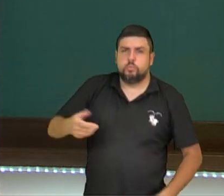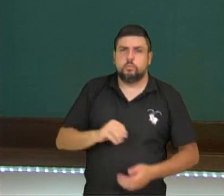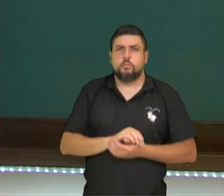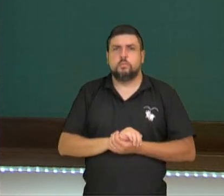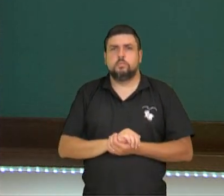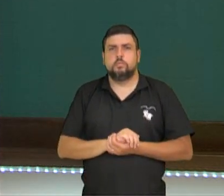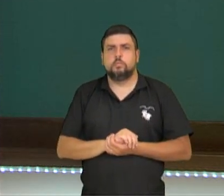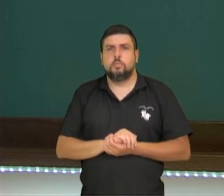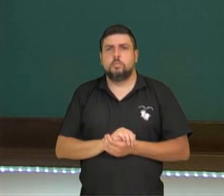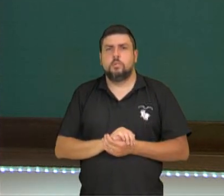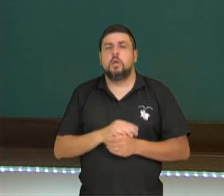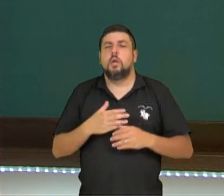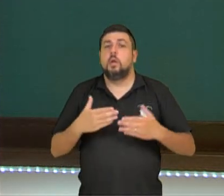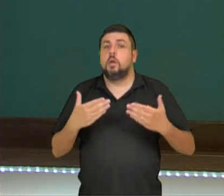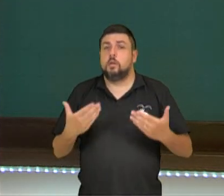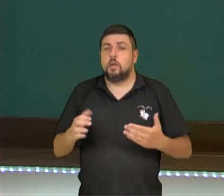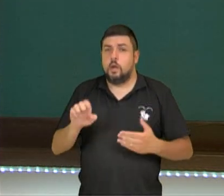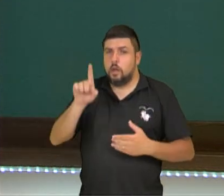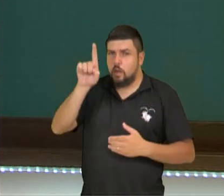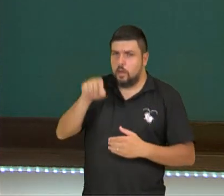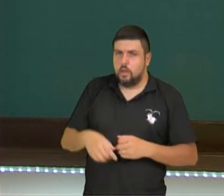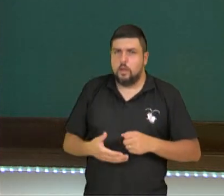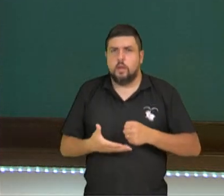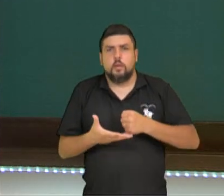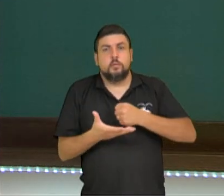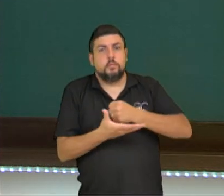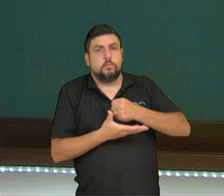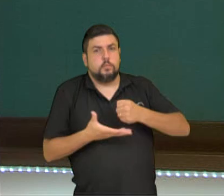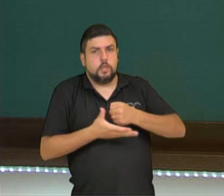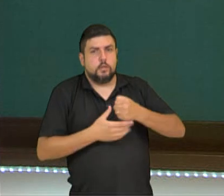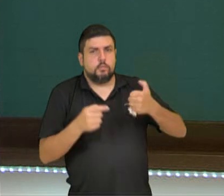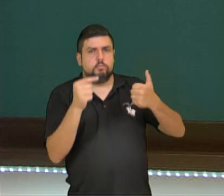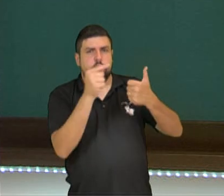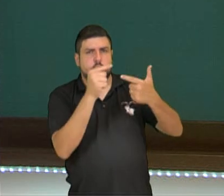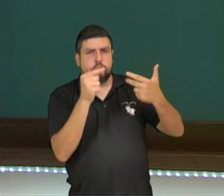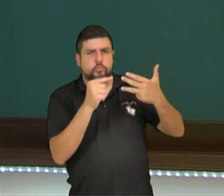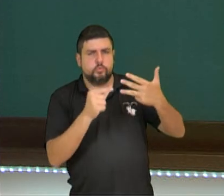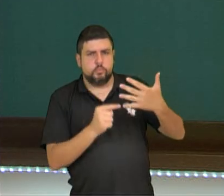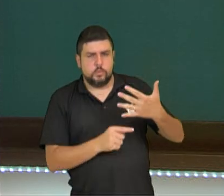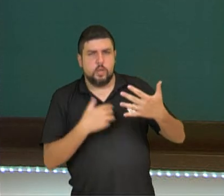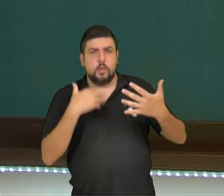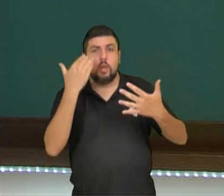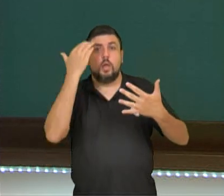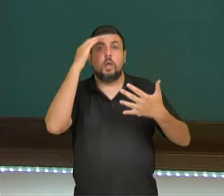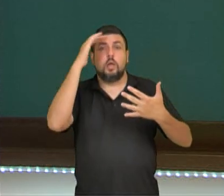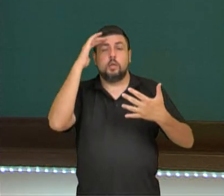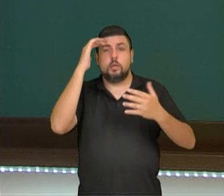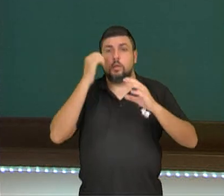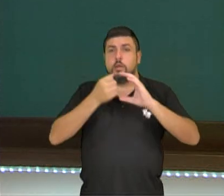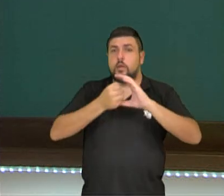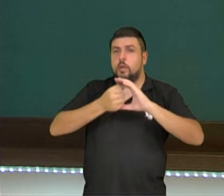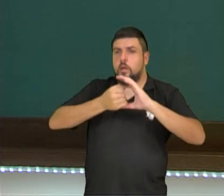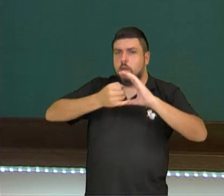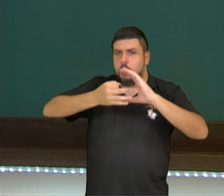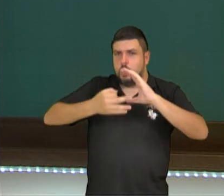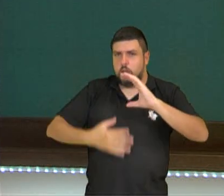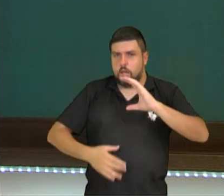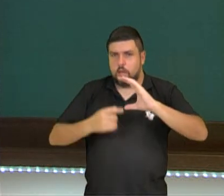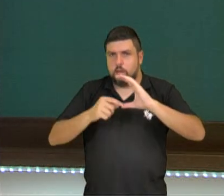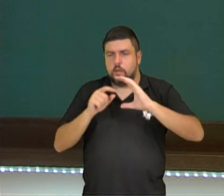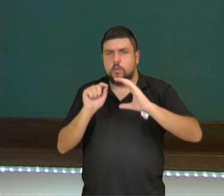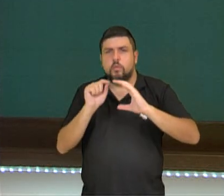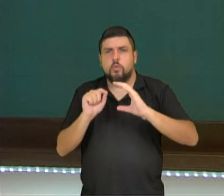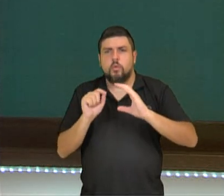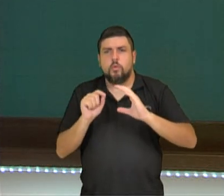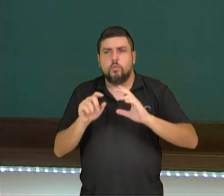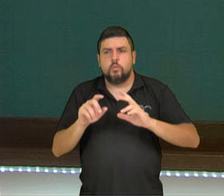que eles são elementos básicos para a gente entender as características climáticas diferentes de um